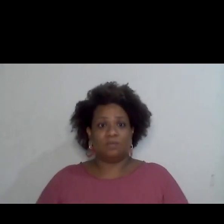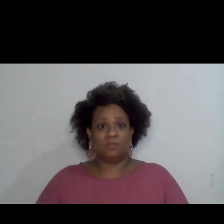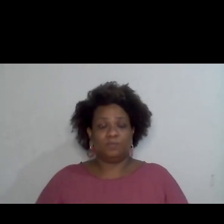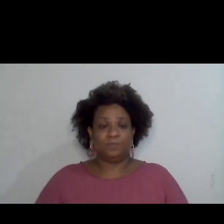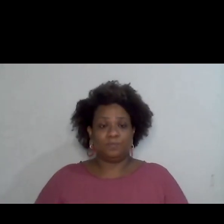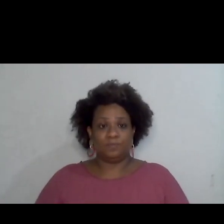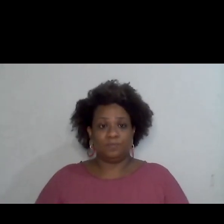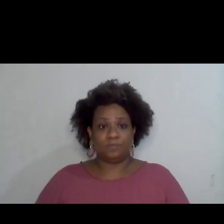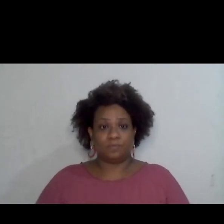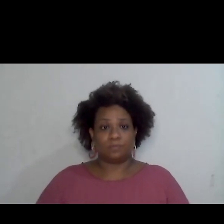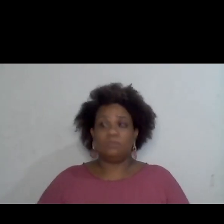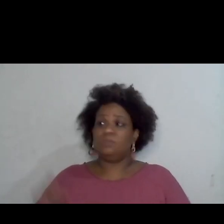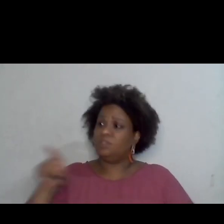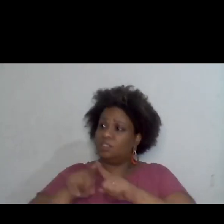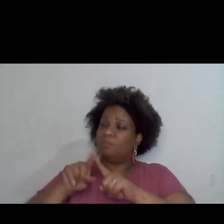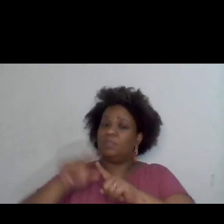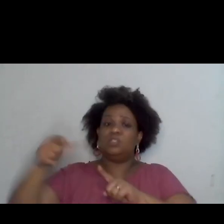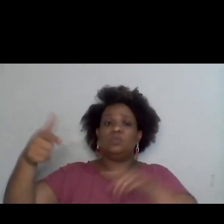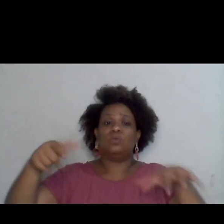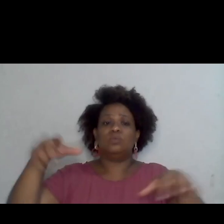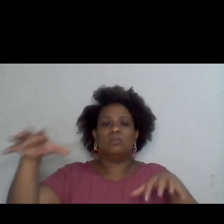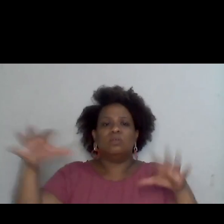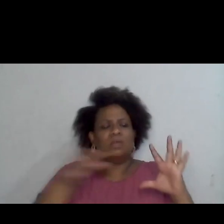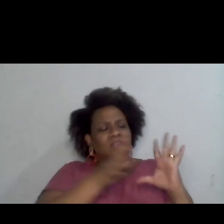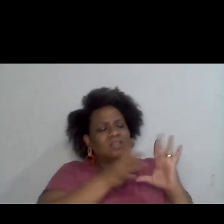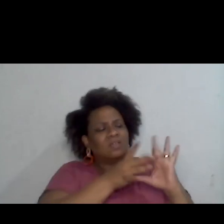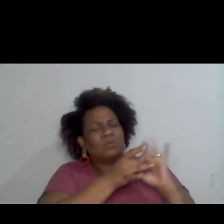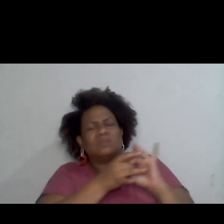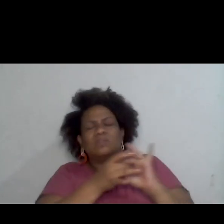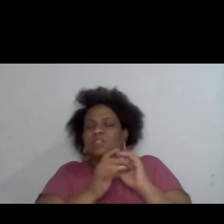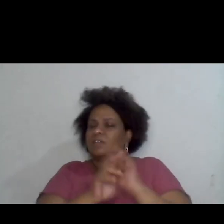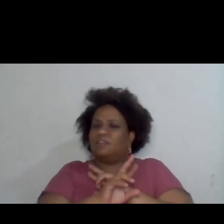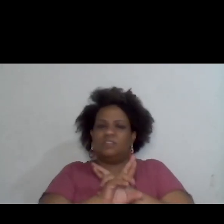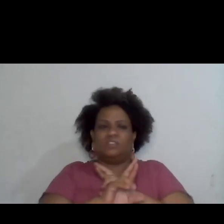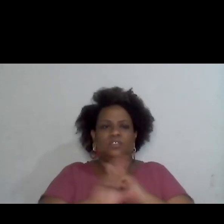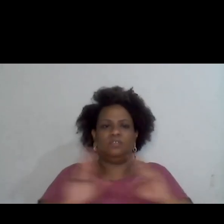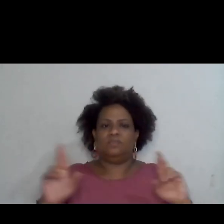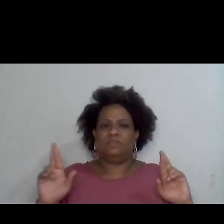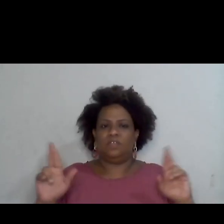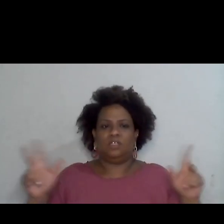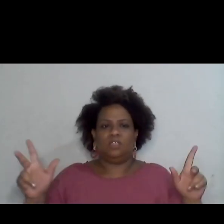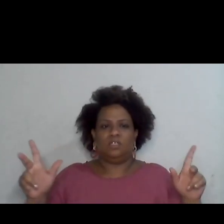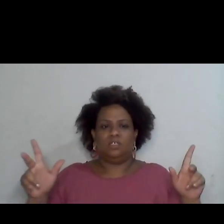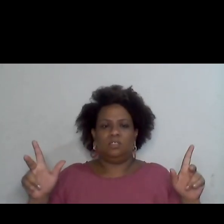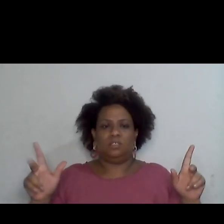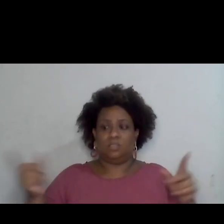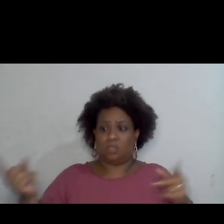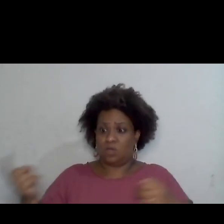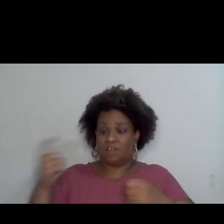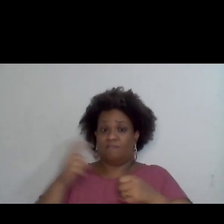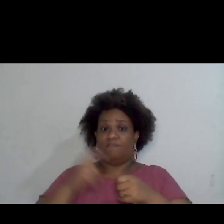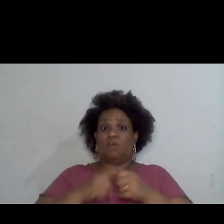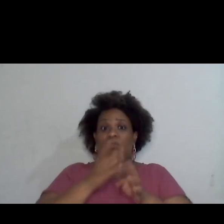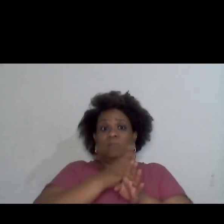uma figura que também vem de outro espaço e uma conjuntura completamente diferente. É uma conjuntura de retomada após um